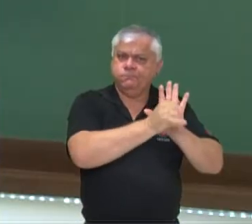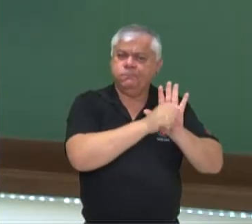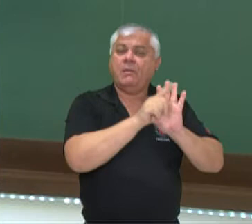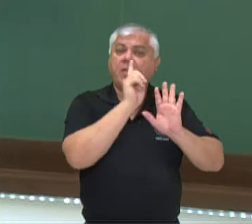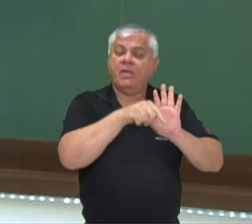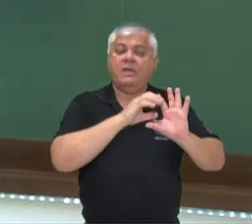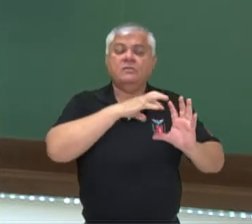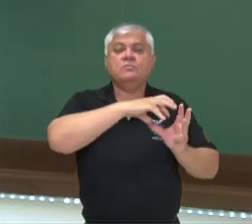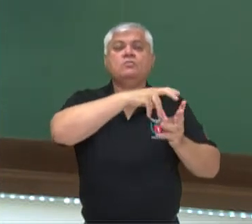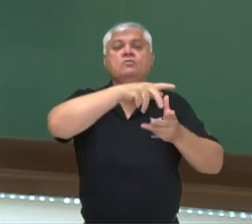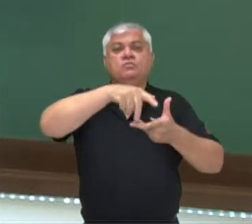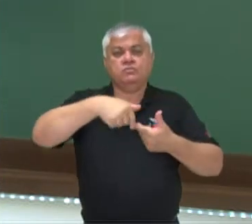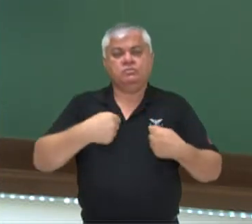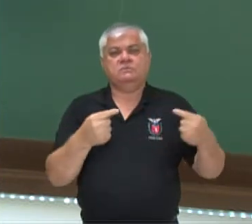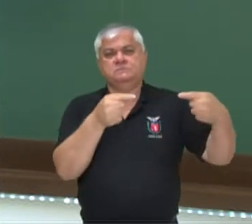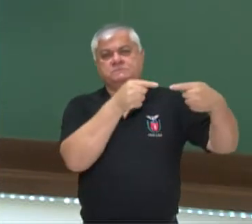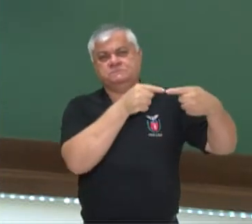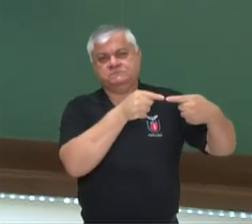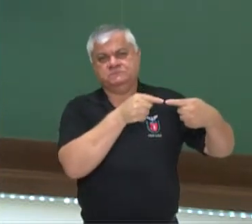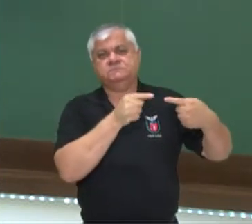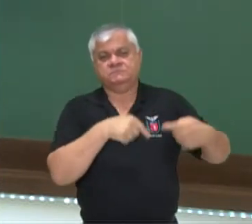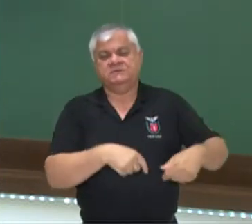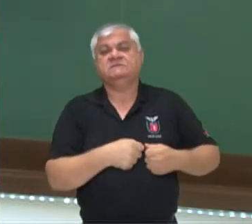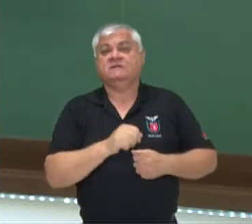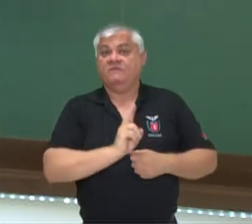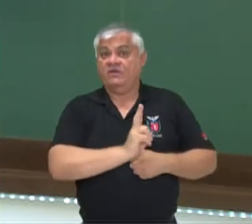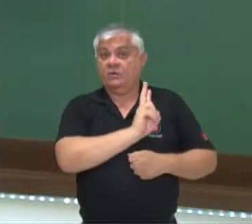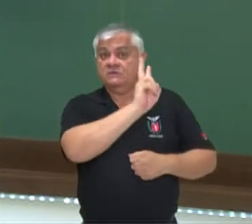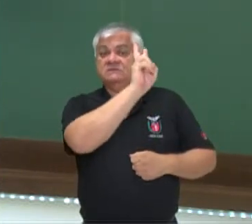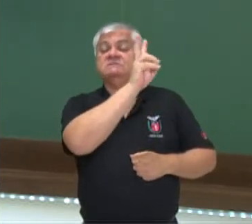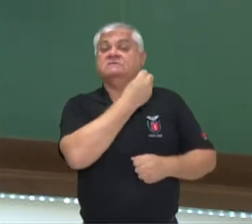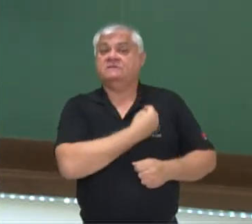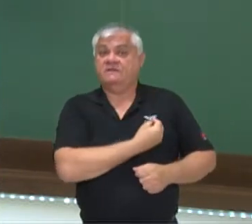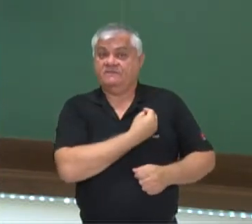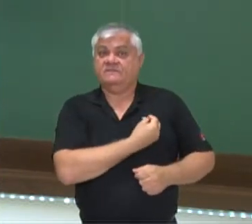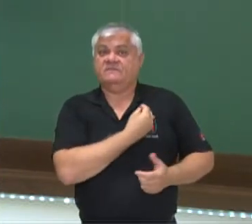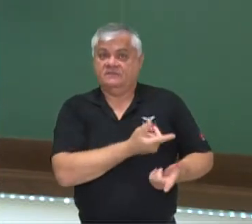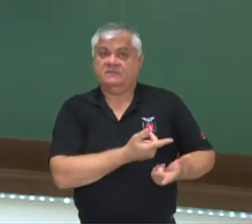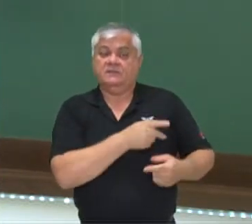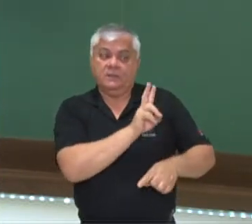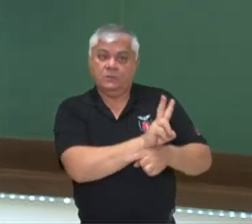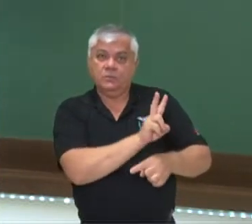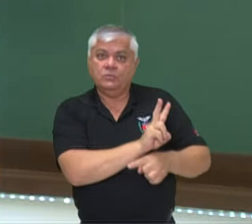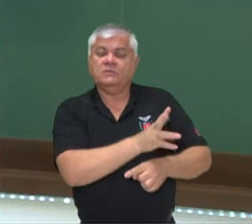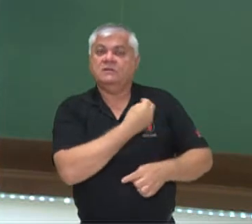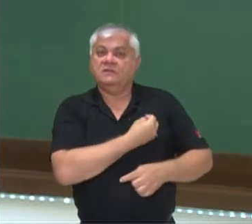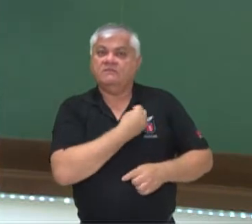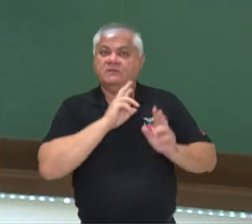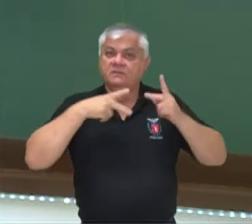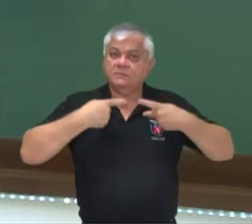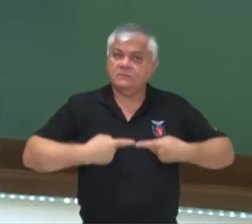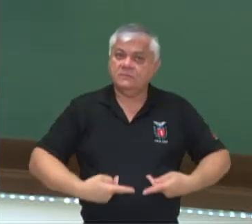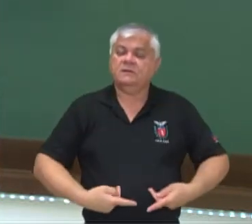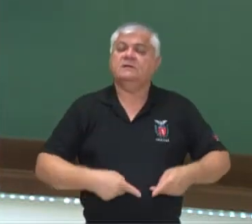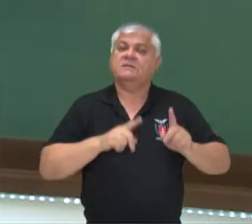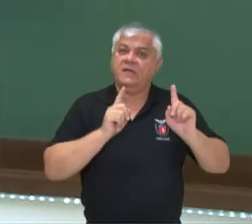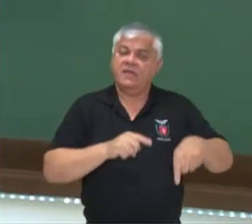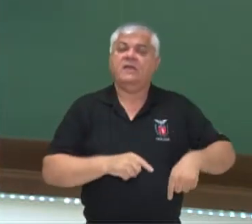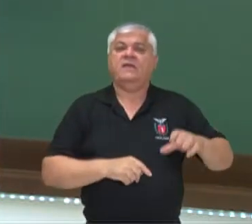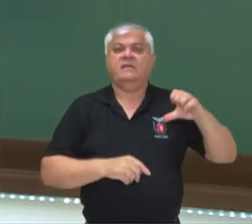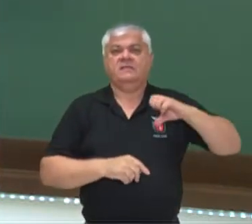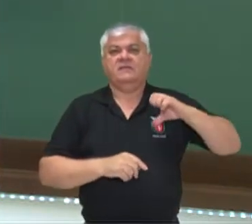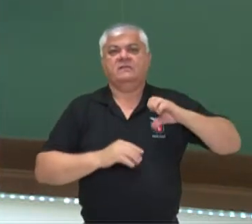caráter universal, né? Então aí, né, a valorização da vida humana, a preservação da vida humana, né? Ele é um valor